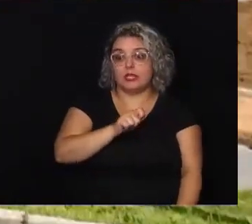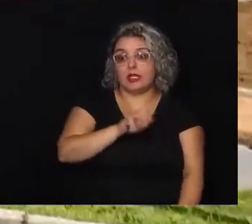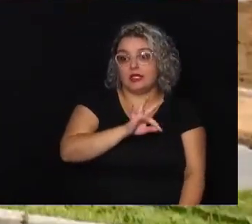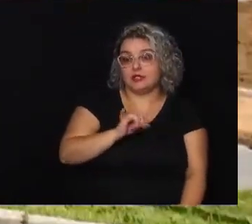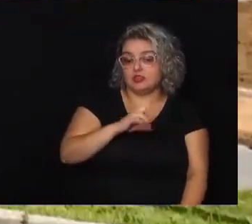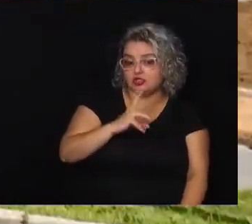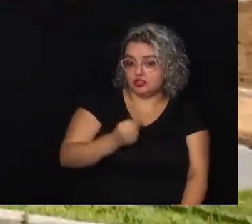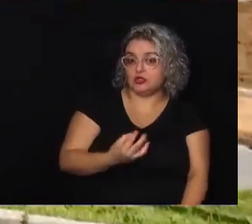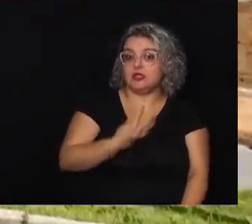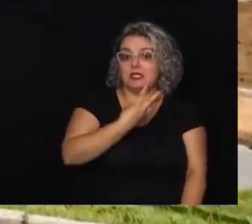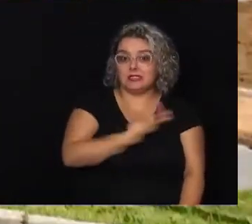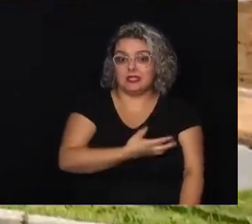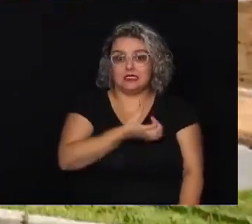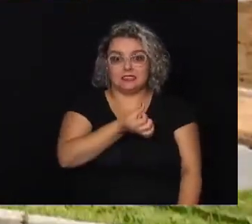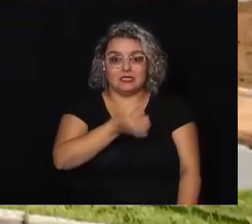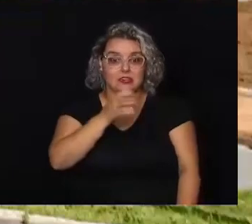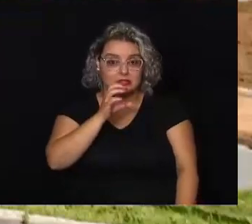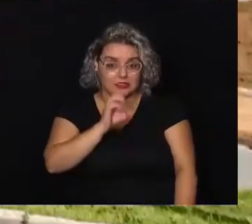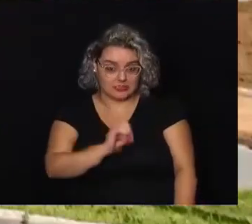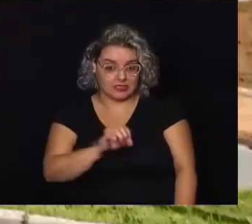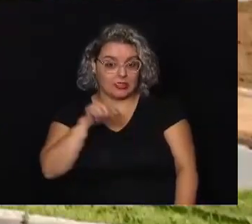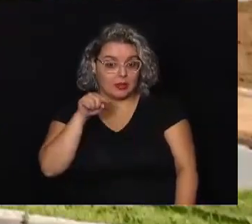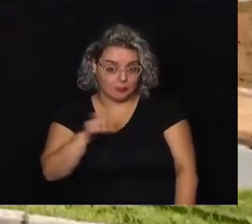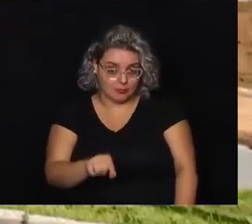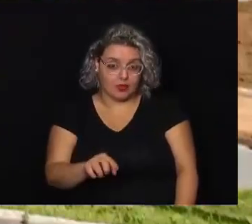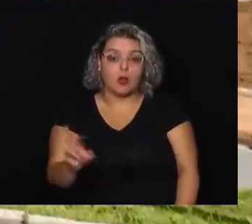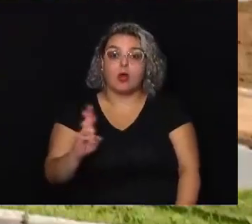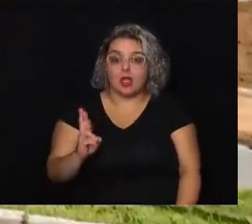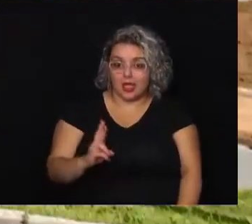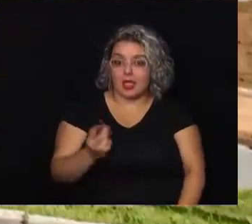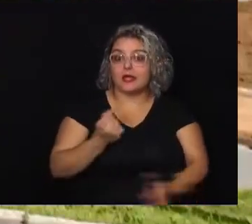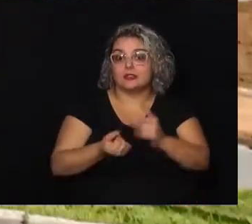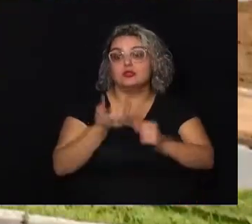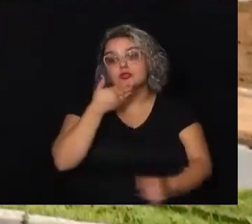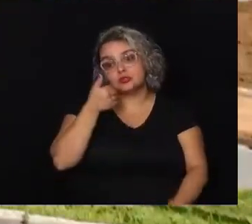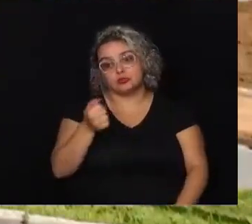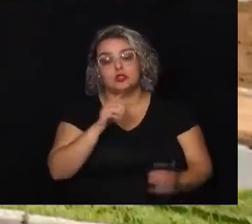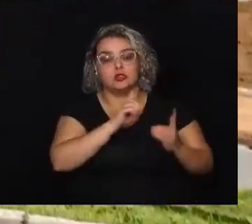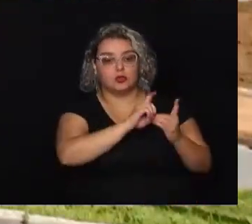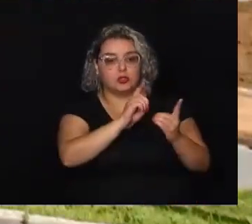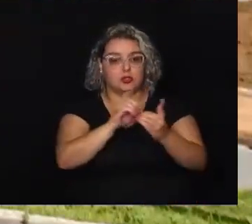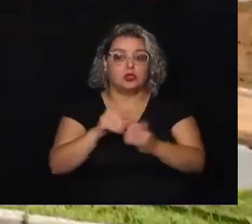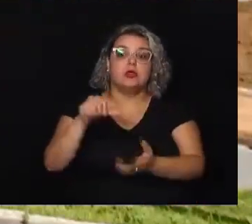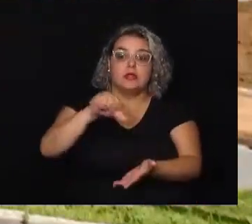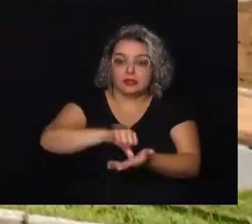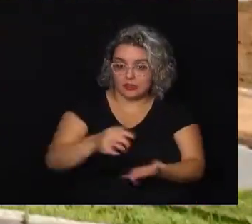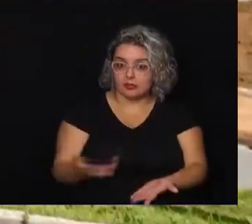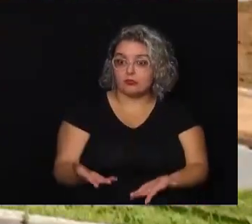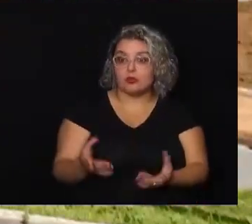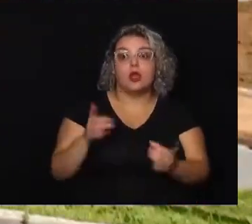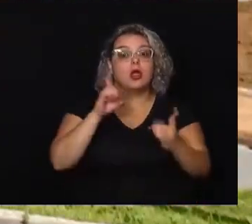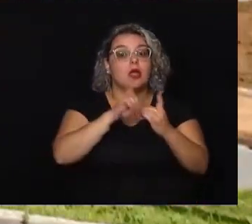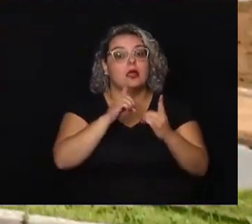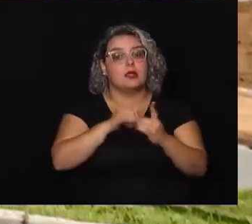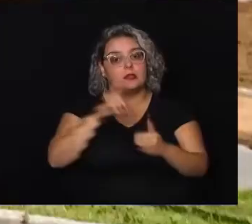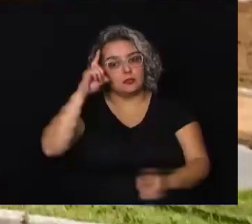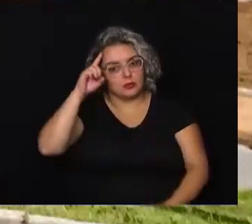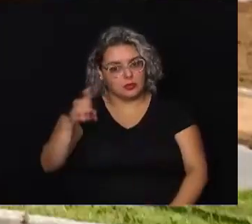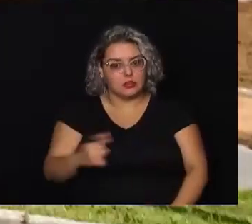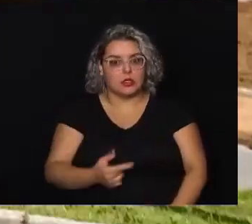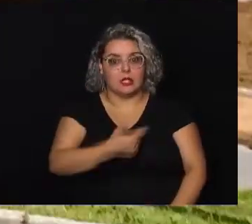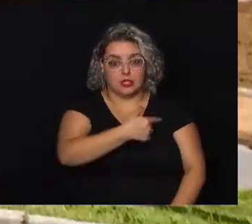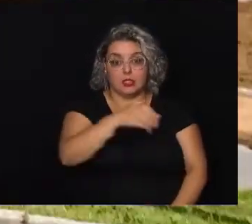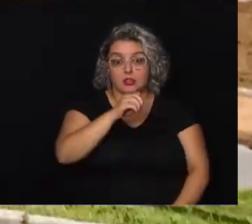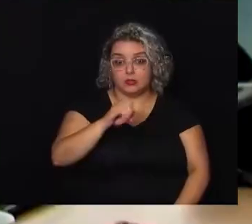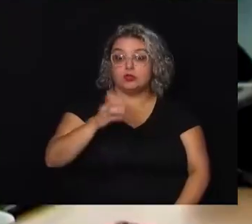R$ 360 mil, dinheiro que deve melhorar o atendimento da unidade, que atende por dia cerca de